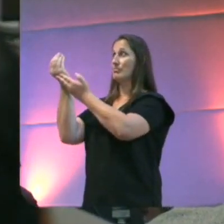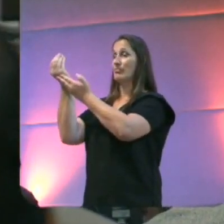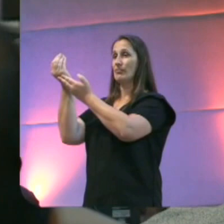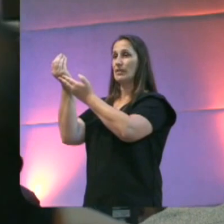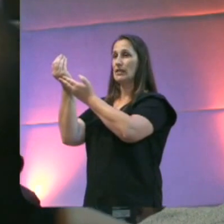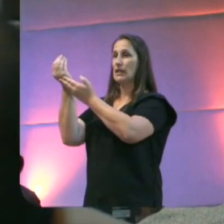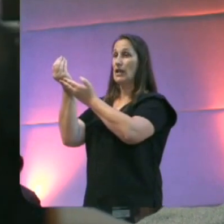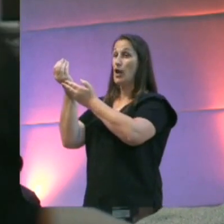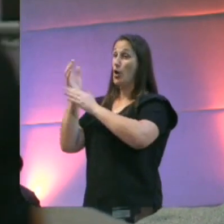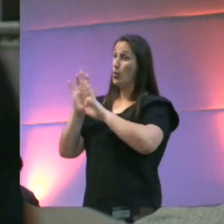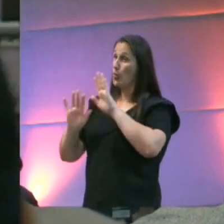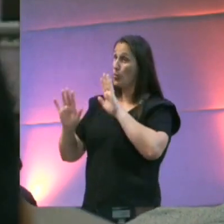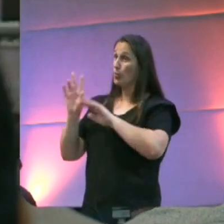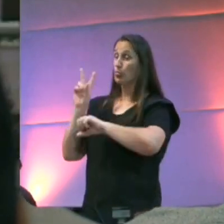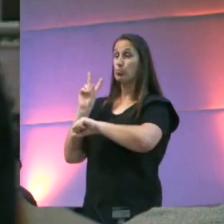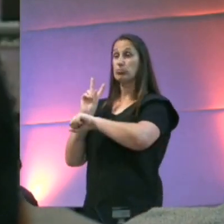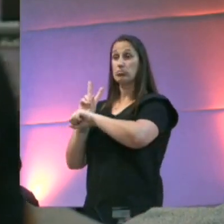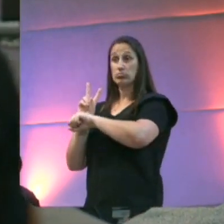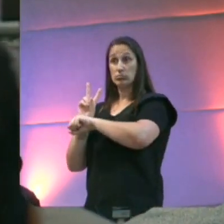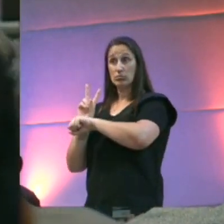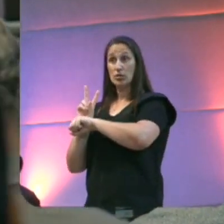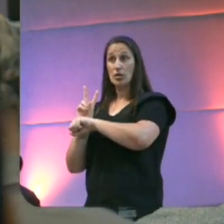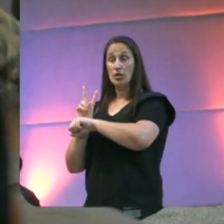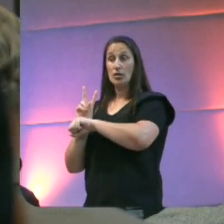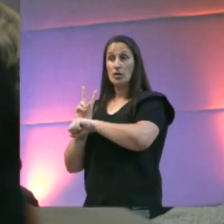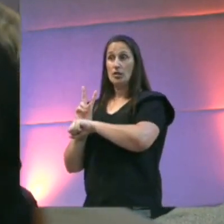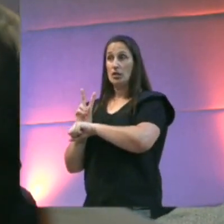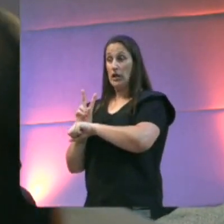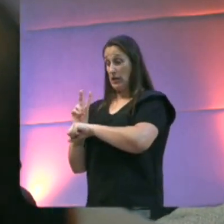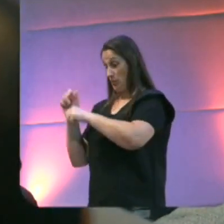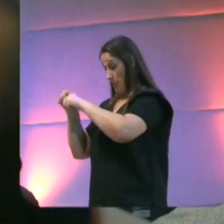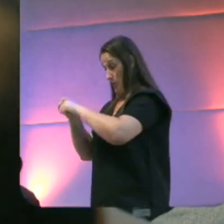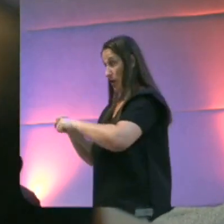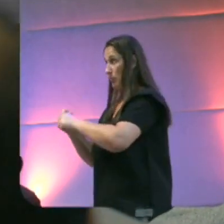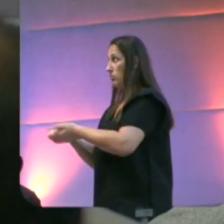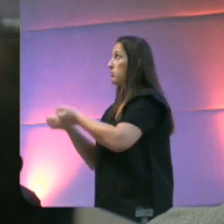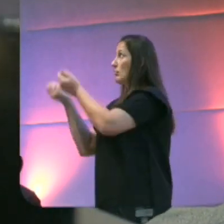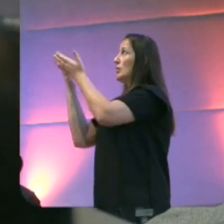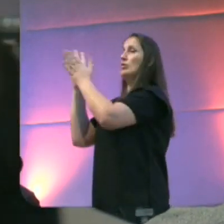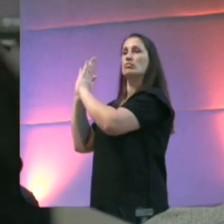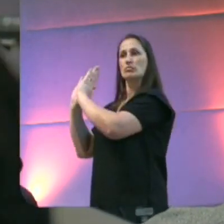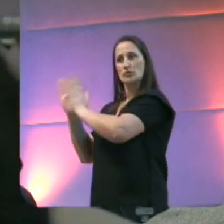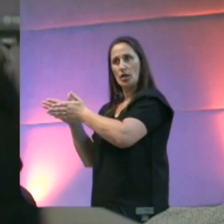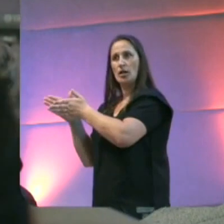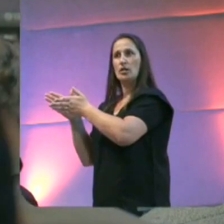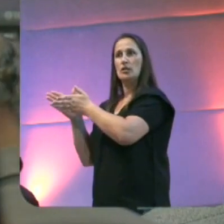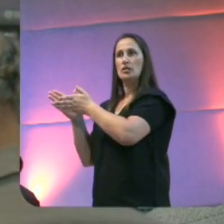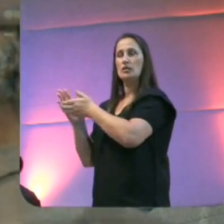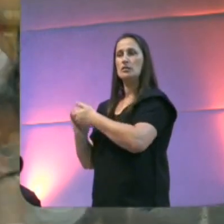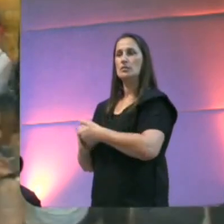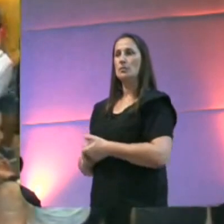Toma cuidado para não levar de volta quando você for sentar. Deixa aqui na presença do Senhor.